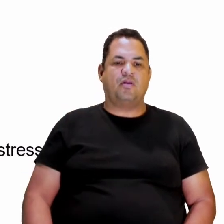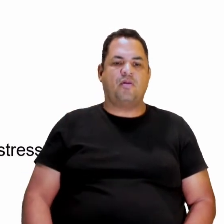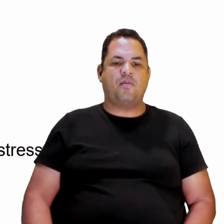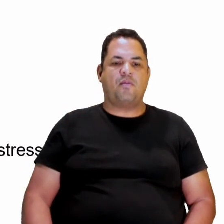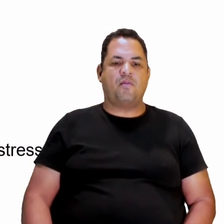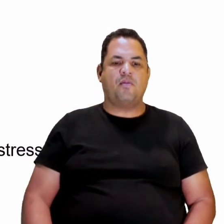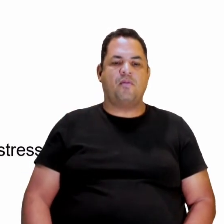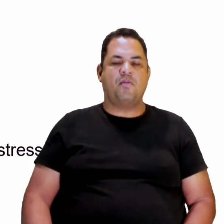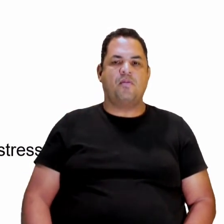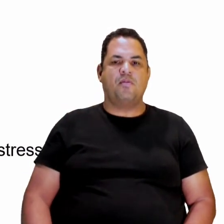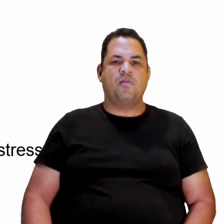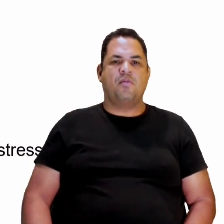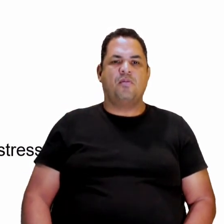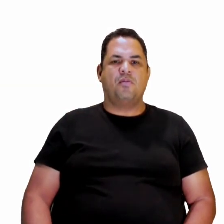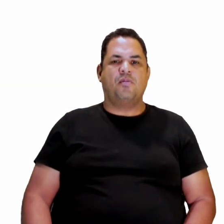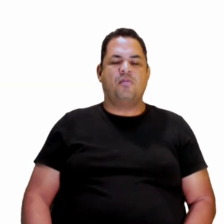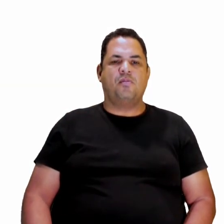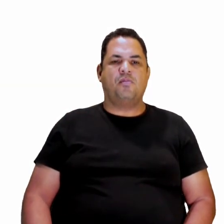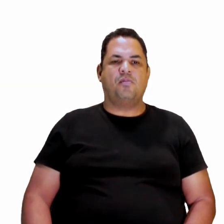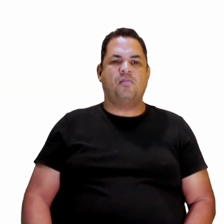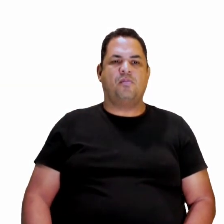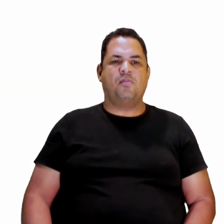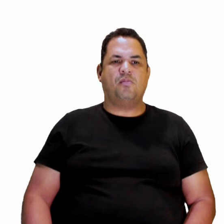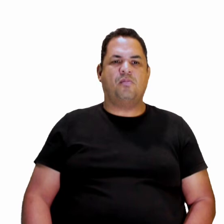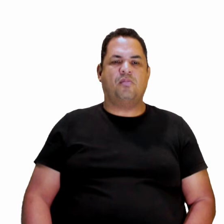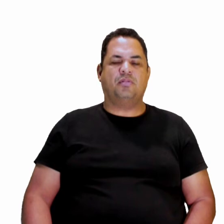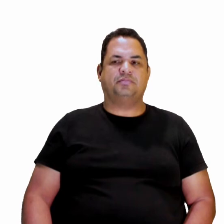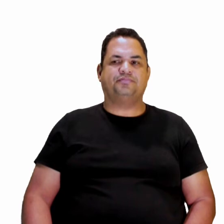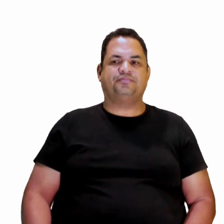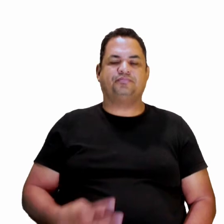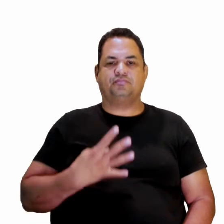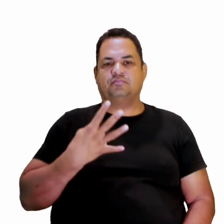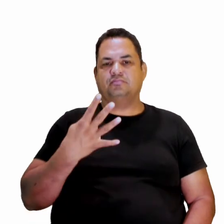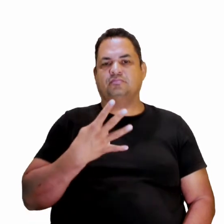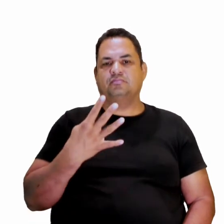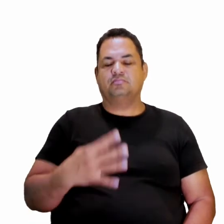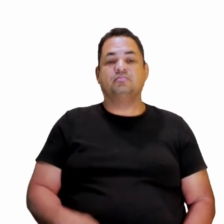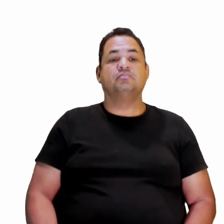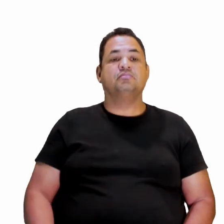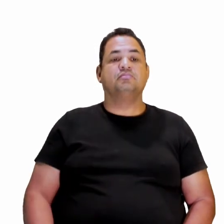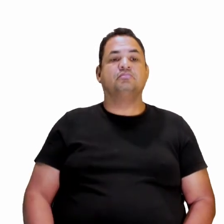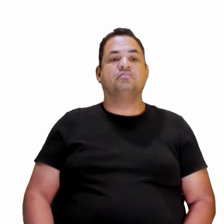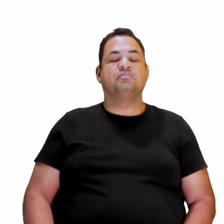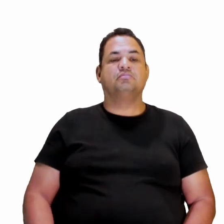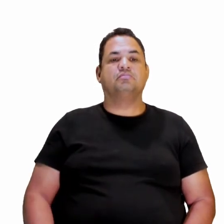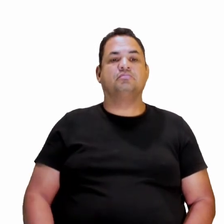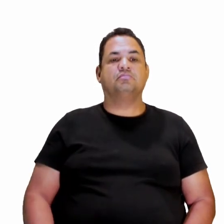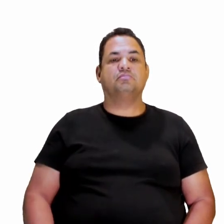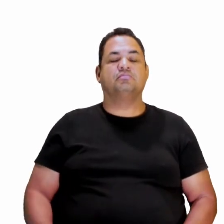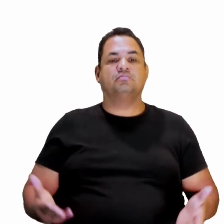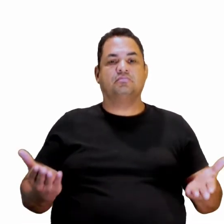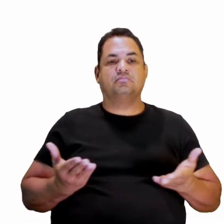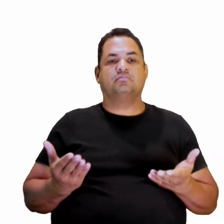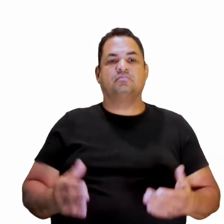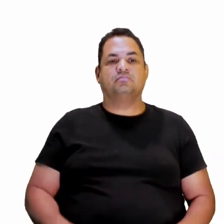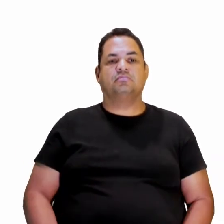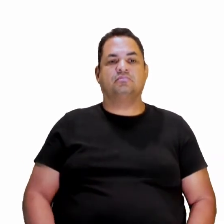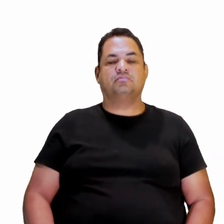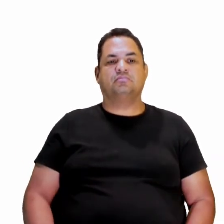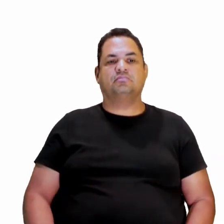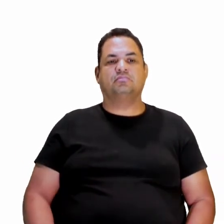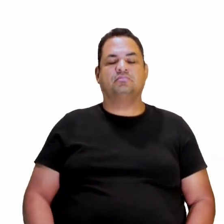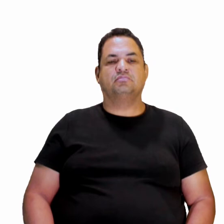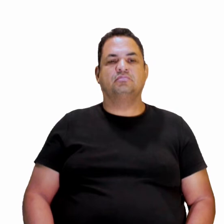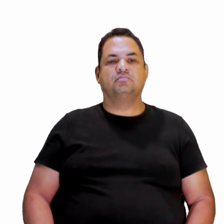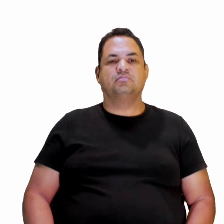syllable. Muito bem? E agora? These changes are happening because